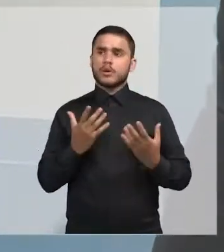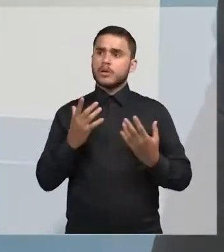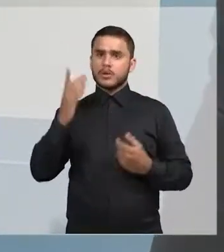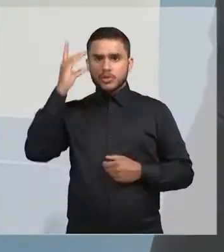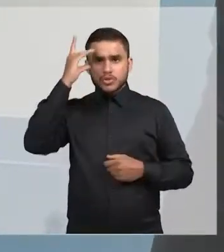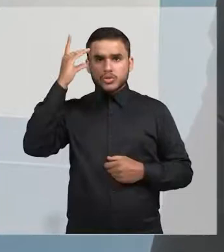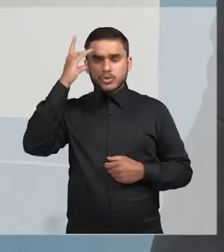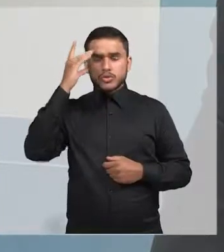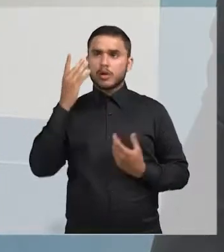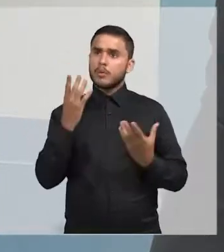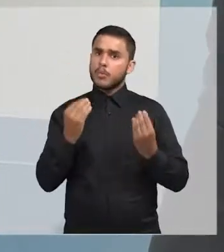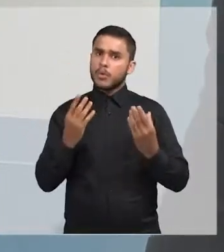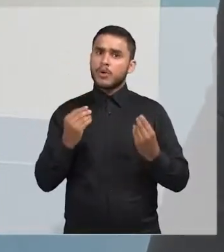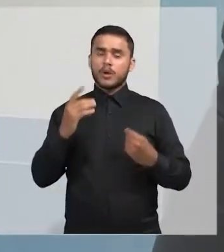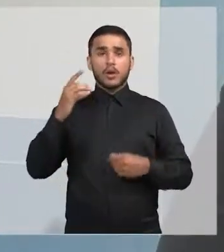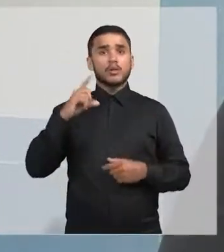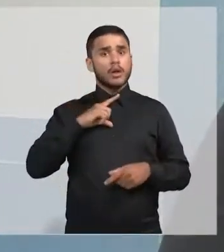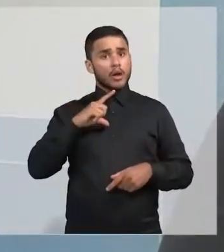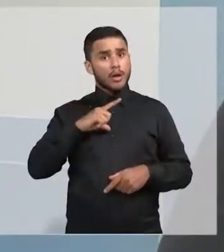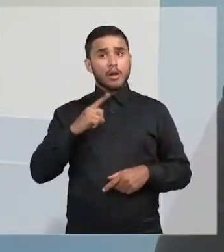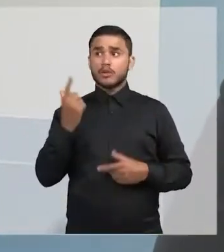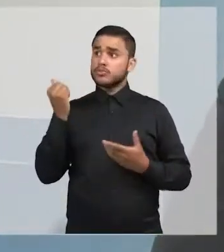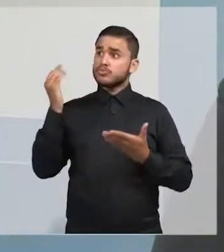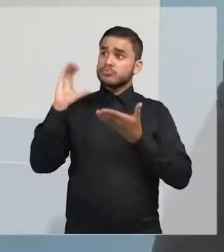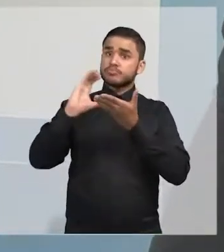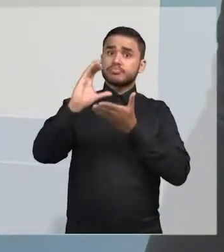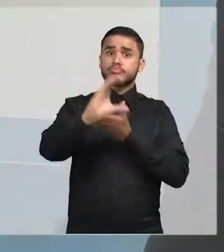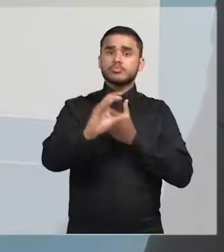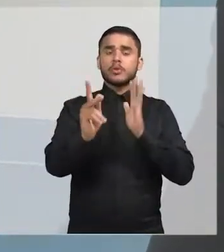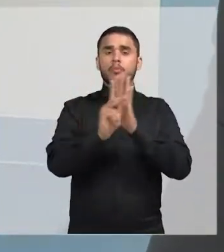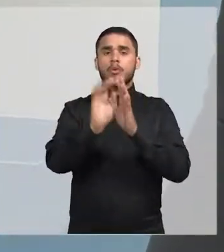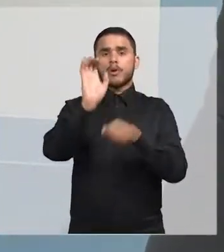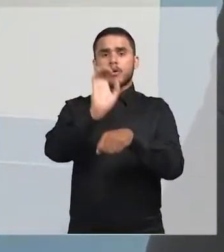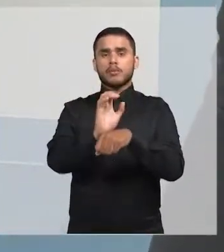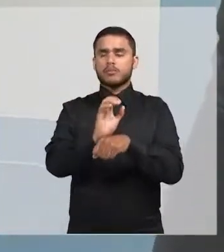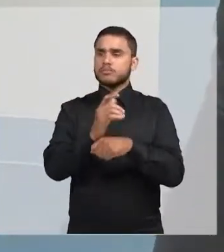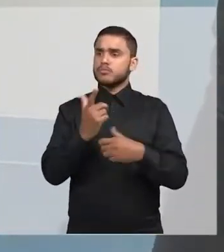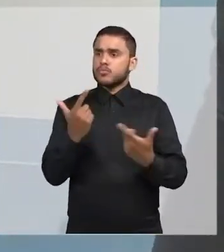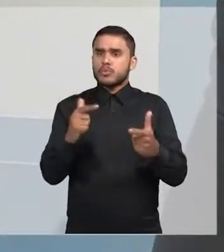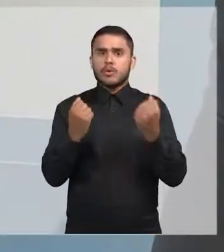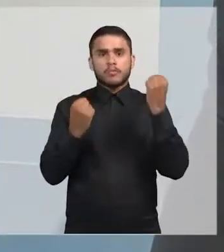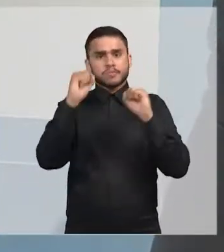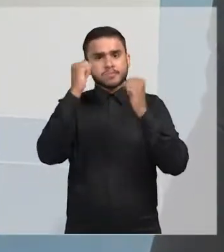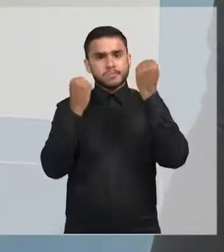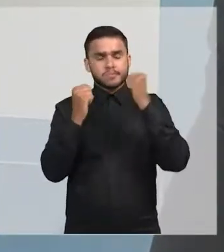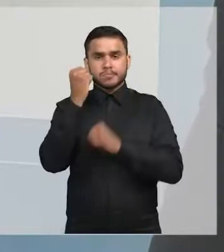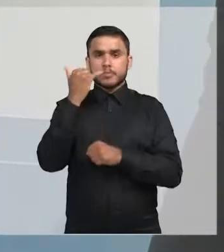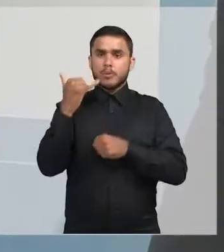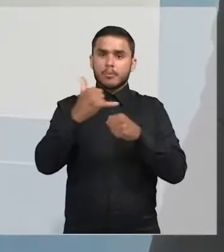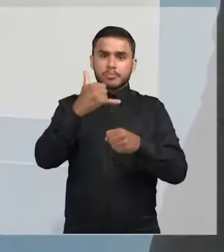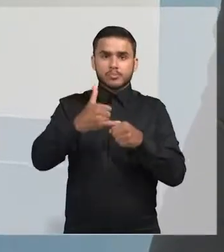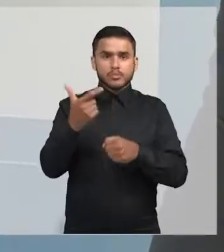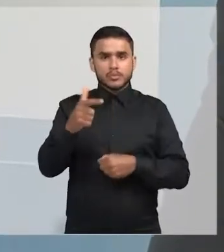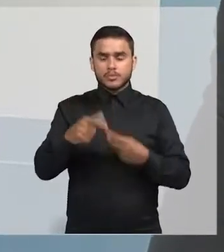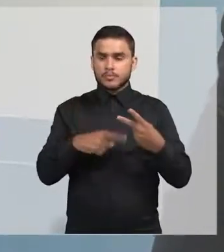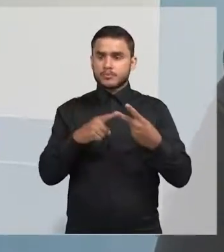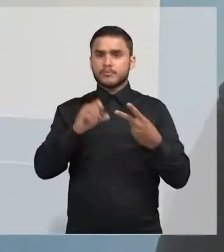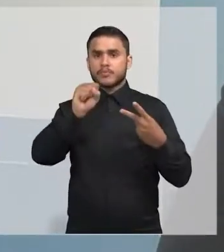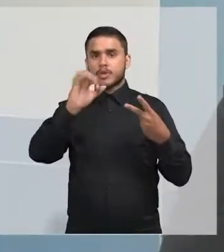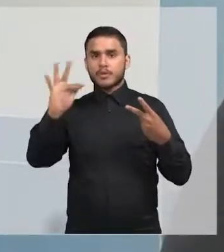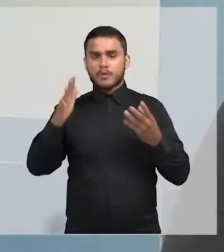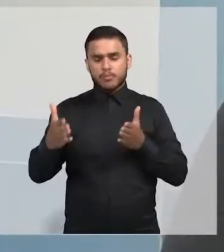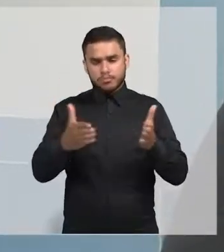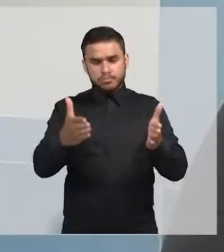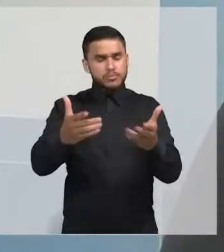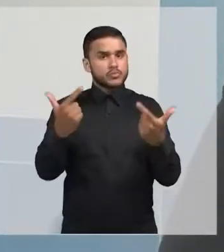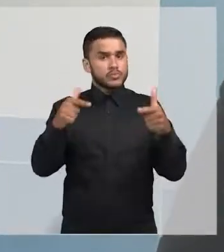que muita coisa que foi prometida para o Ceará não veio, né? Refinaria não veio, transposição de São Francisco não chegou, a história da siderúrgica não